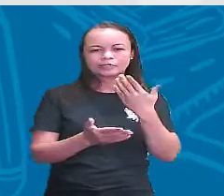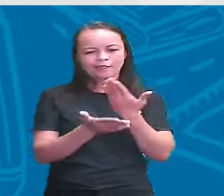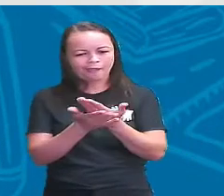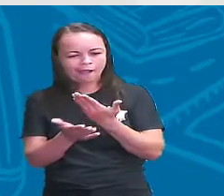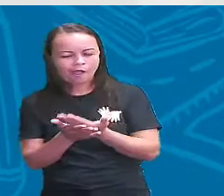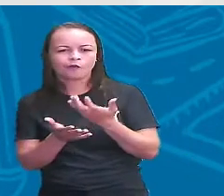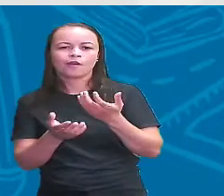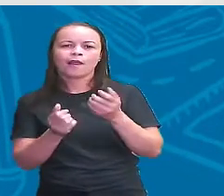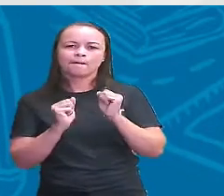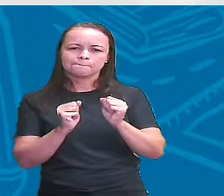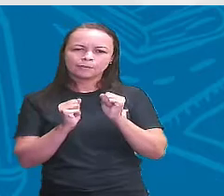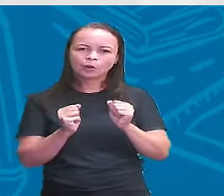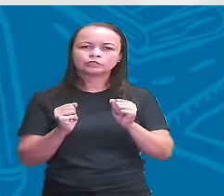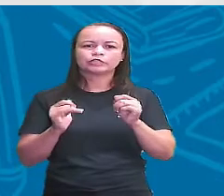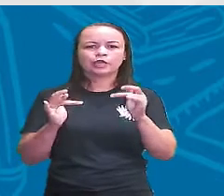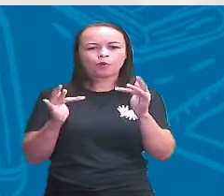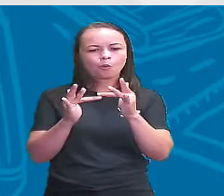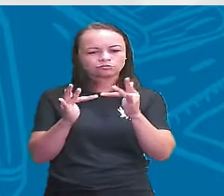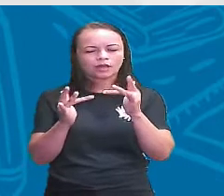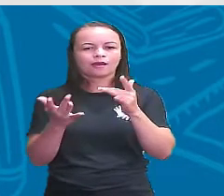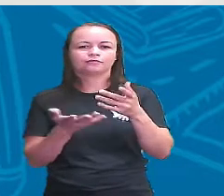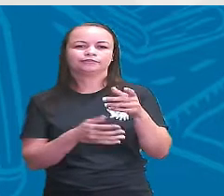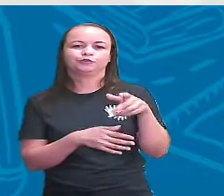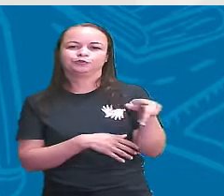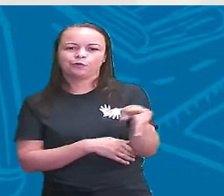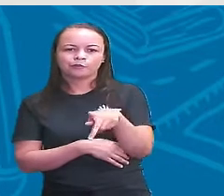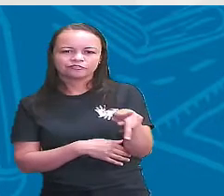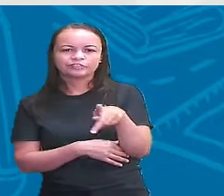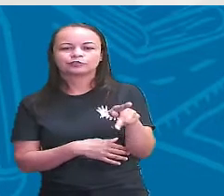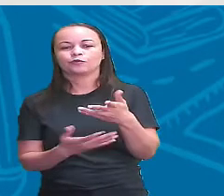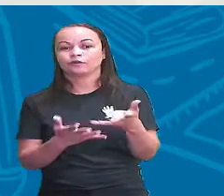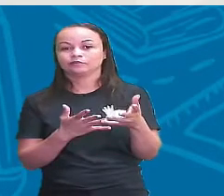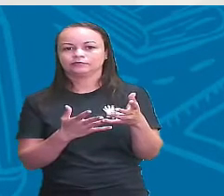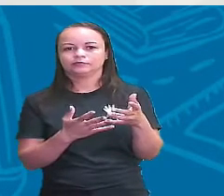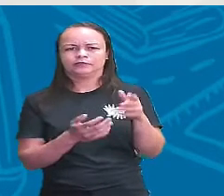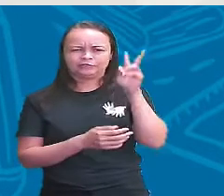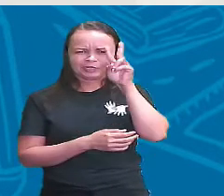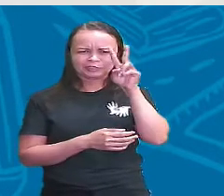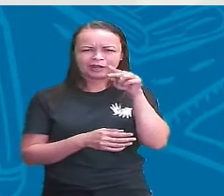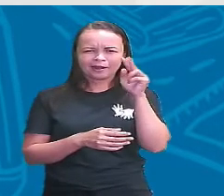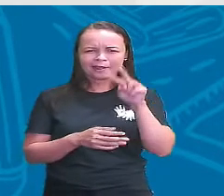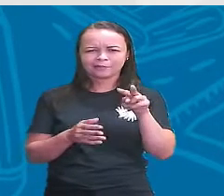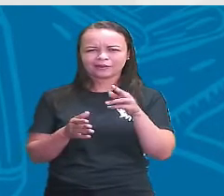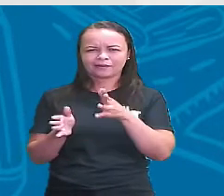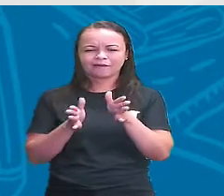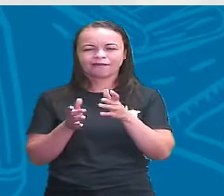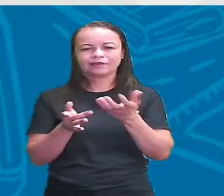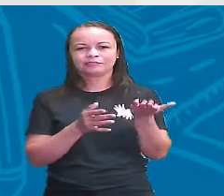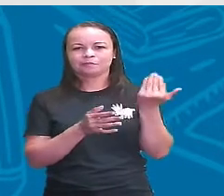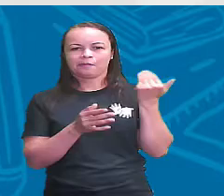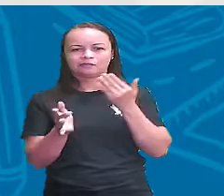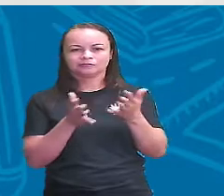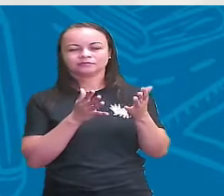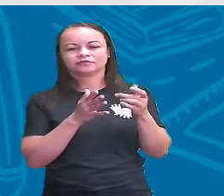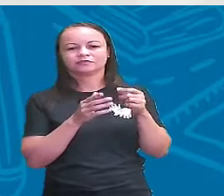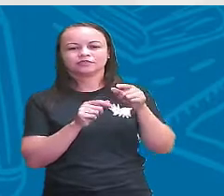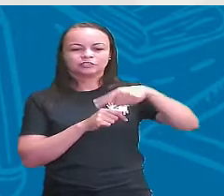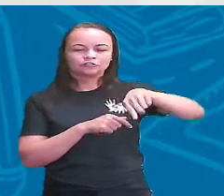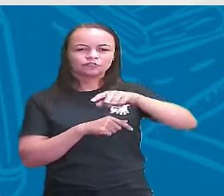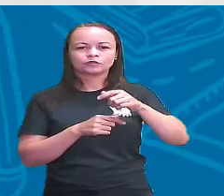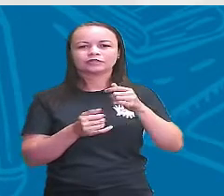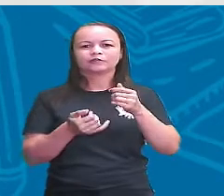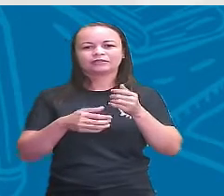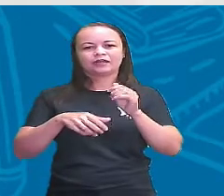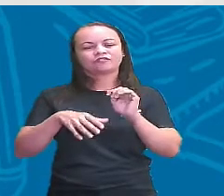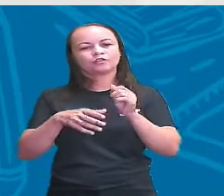professora, a professora passava a tarefa. Quem lembra dessa época? A professora passava a tarefa através do WhatsApp, você conseguia